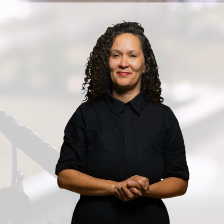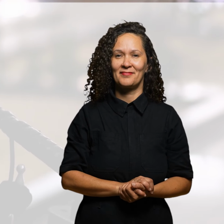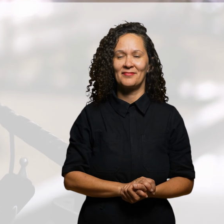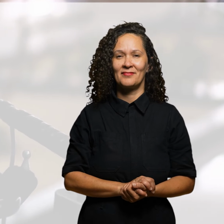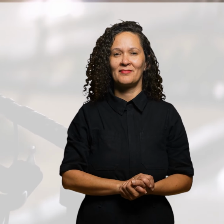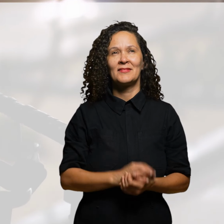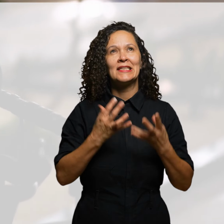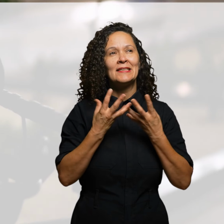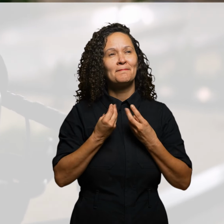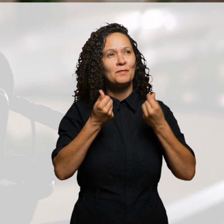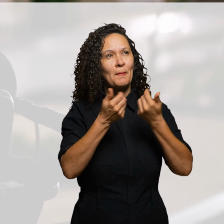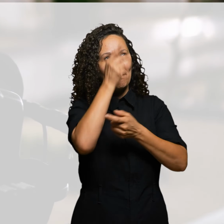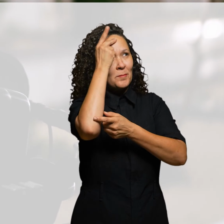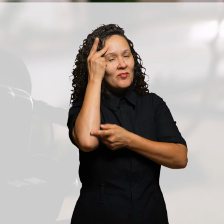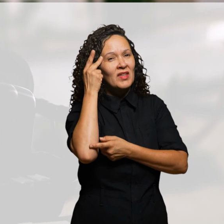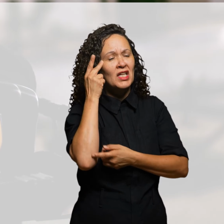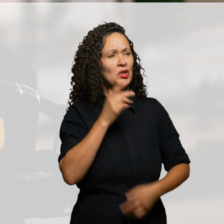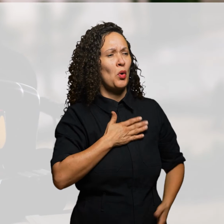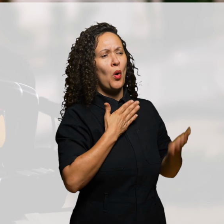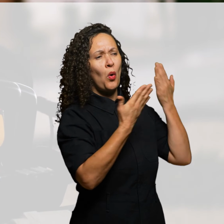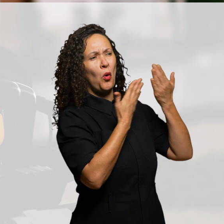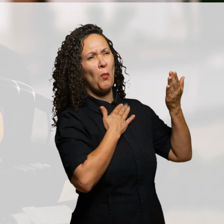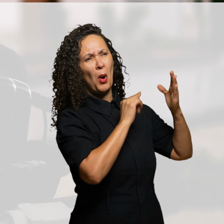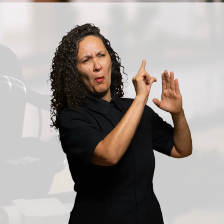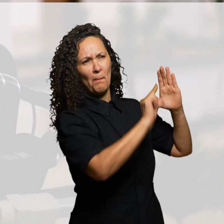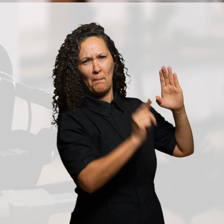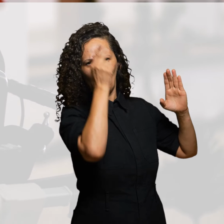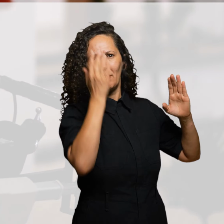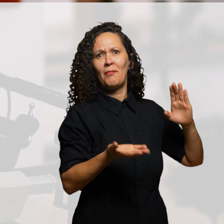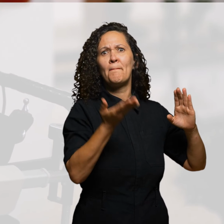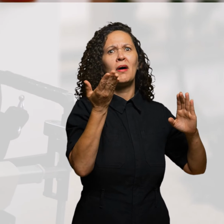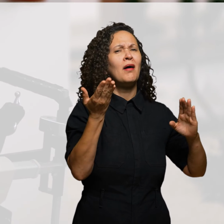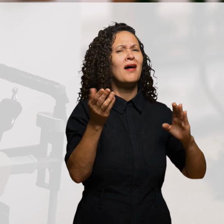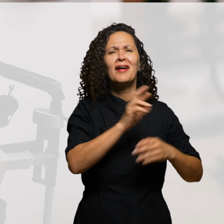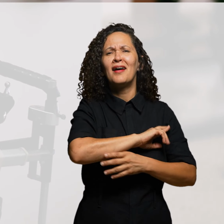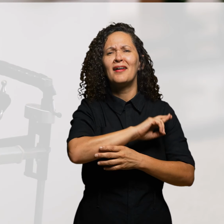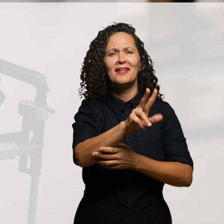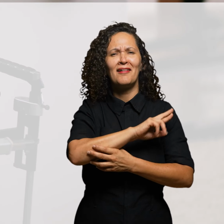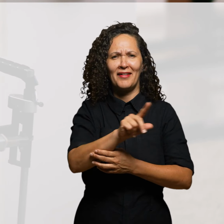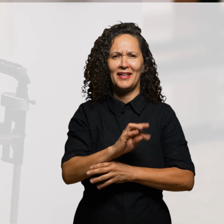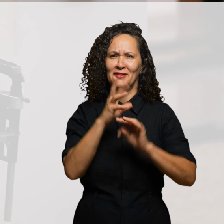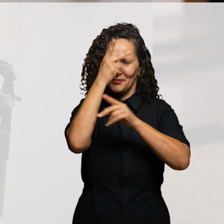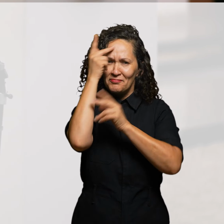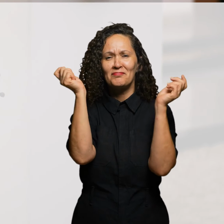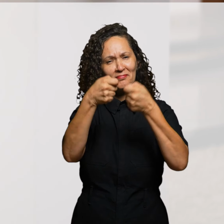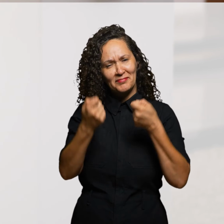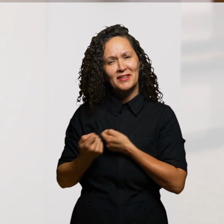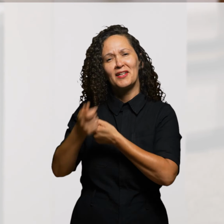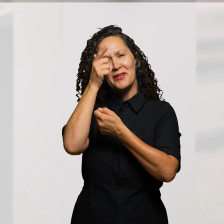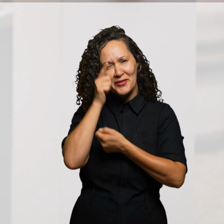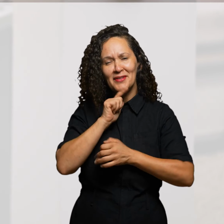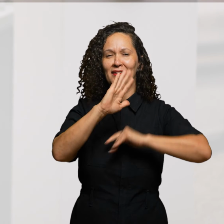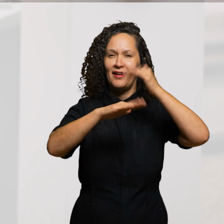seja menos que a outra. Todo mundo tem condição de exercer os seus potenciais.